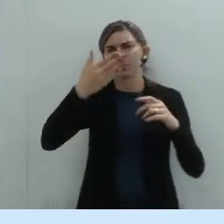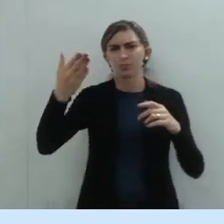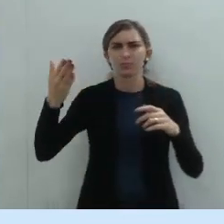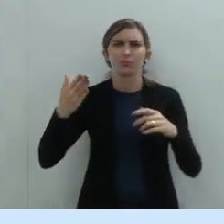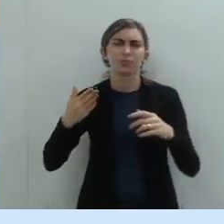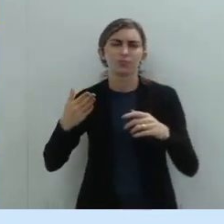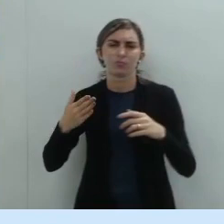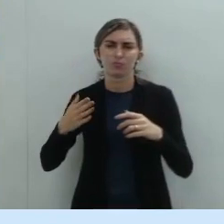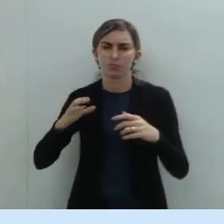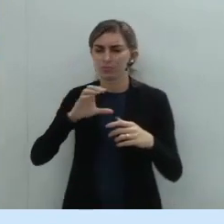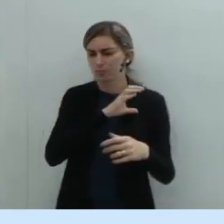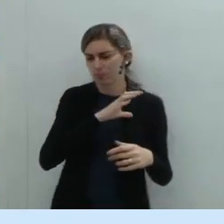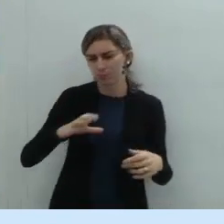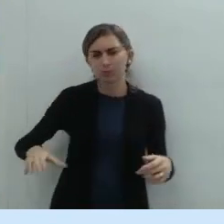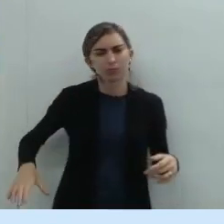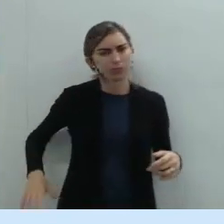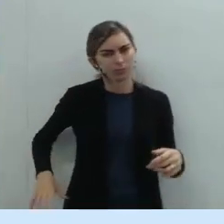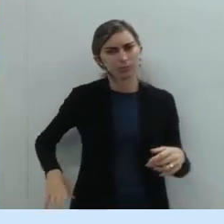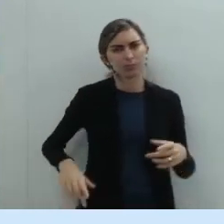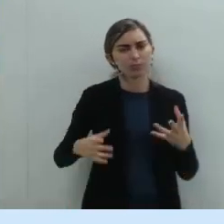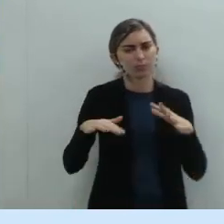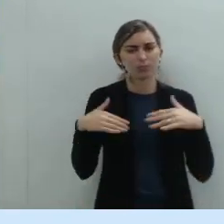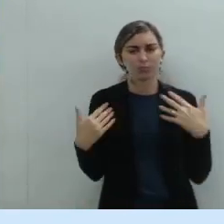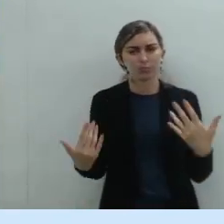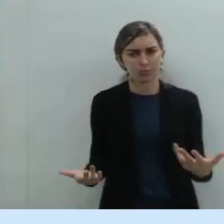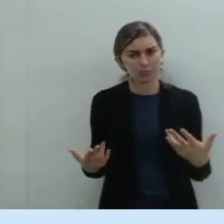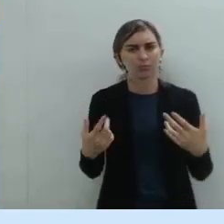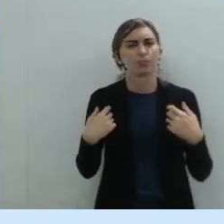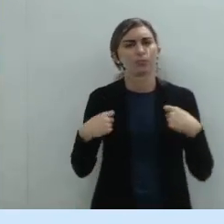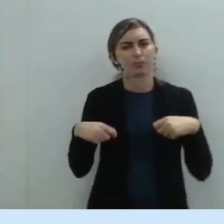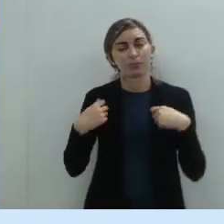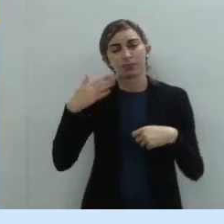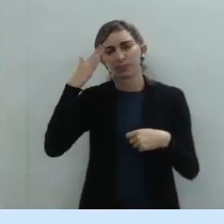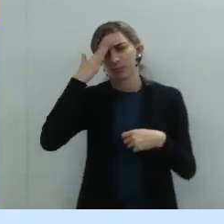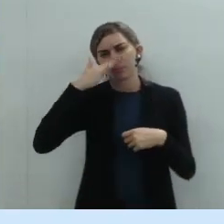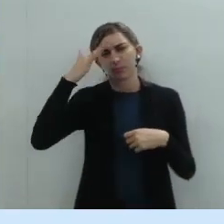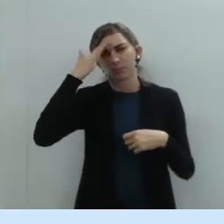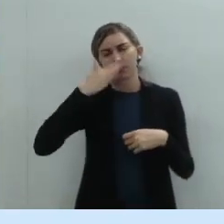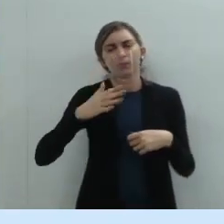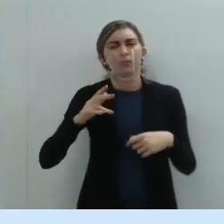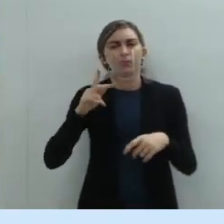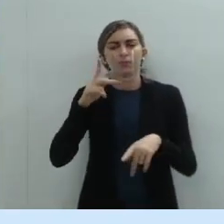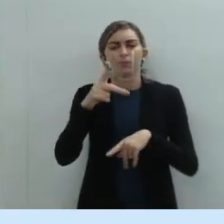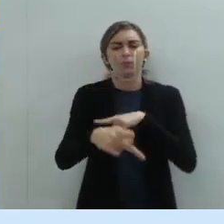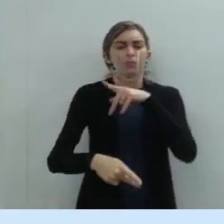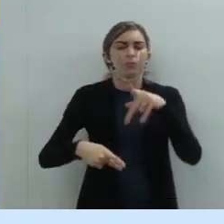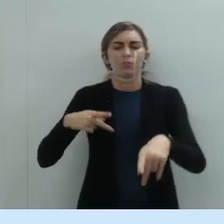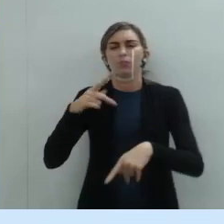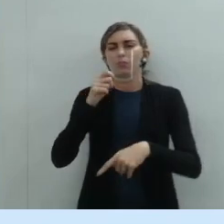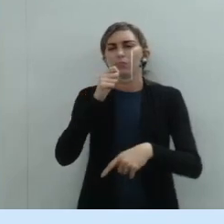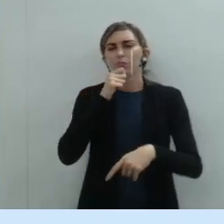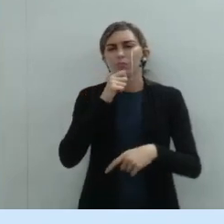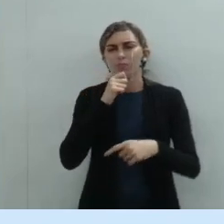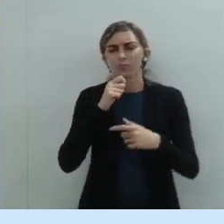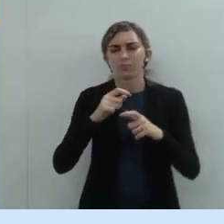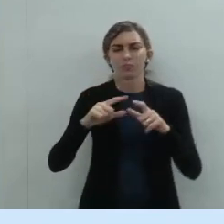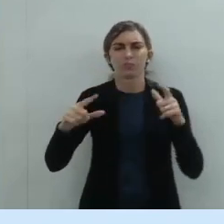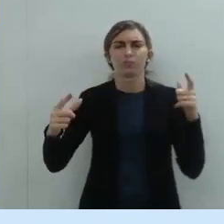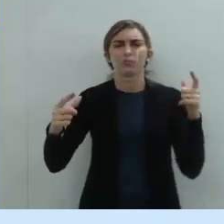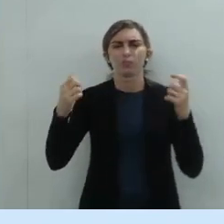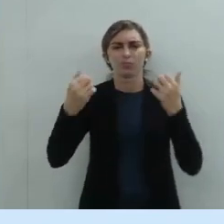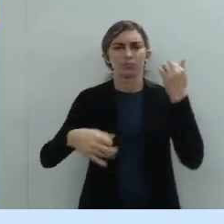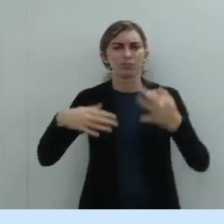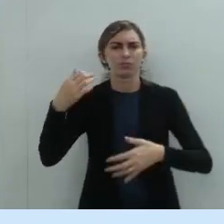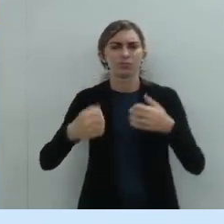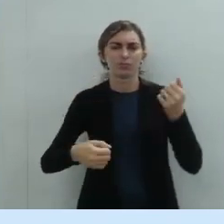né, do cristianismo, né? Então a gente precisa compreender que é um povo sem tamanho de